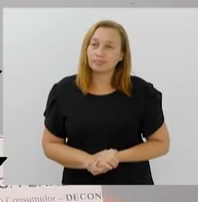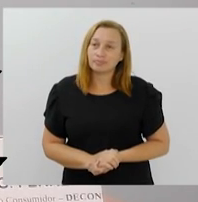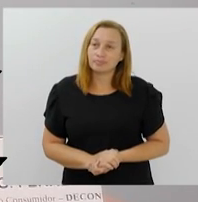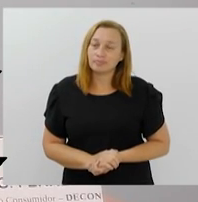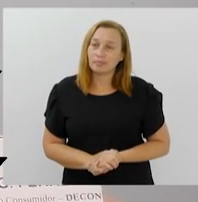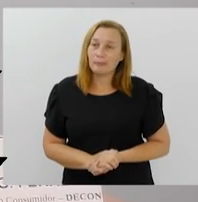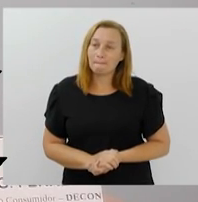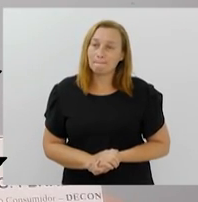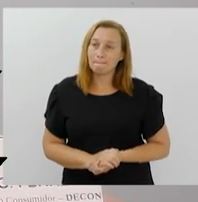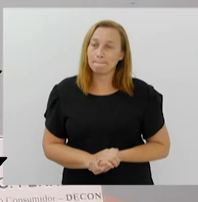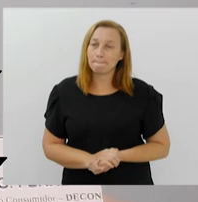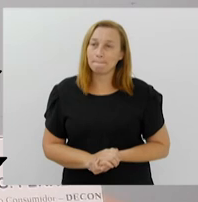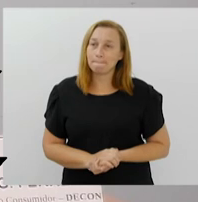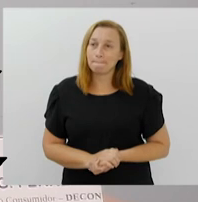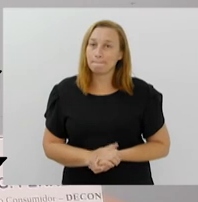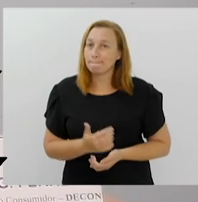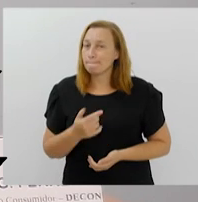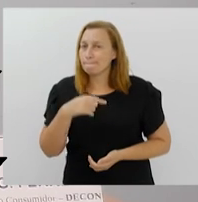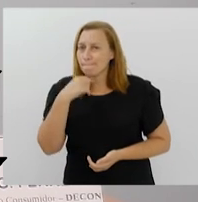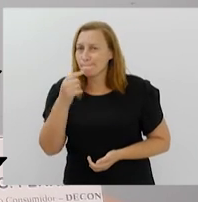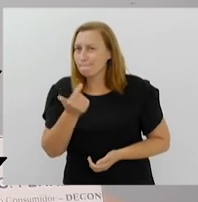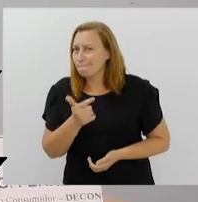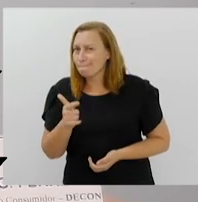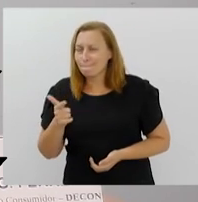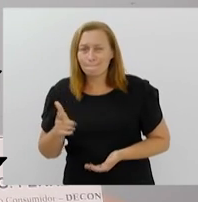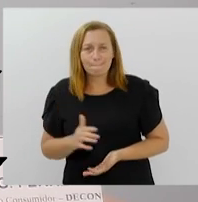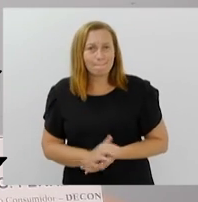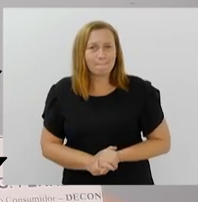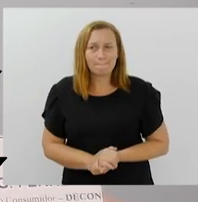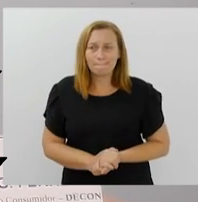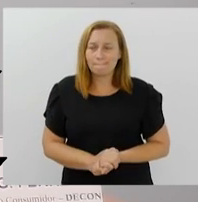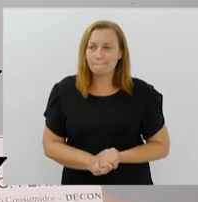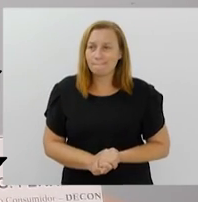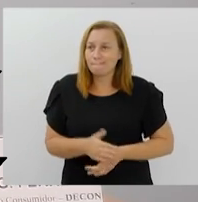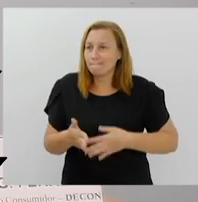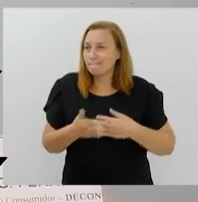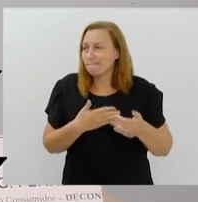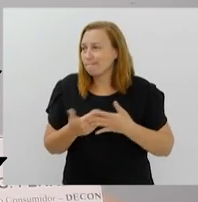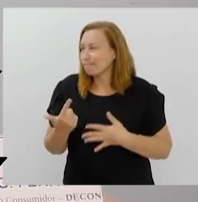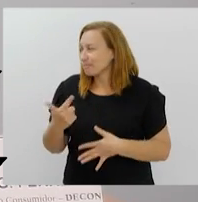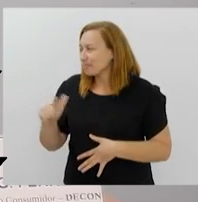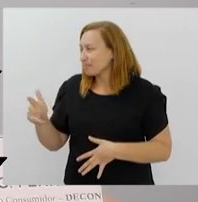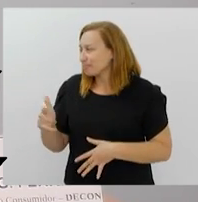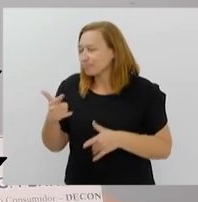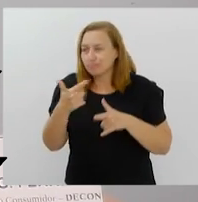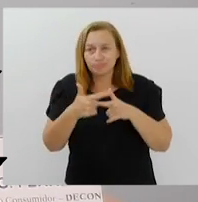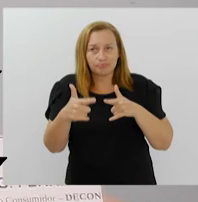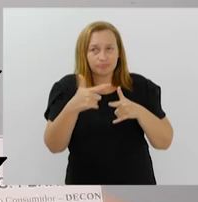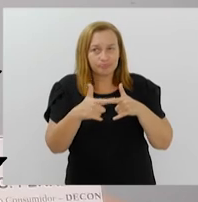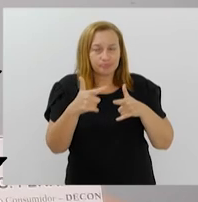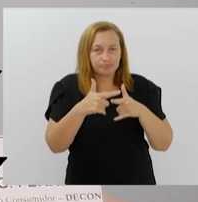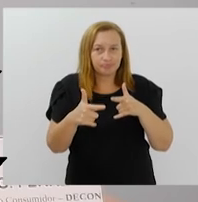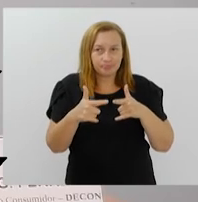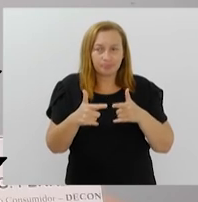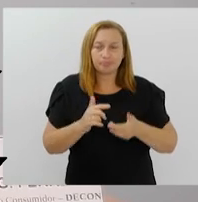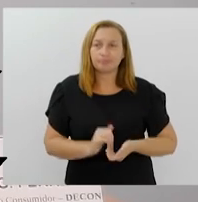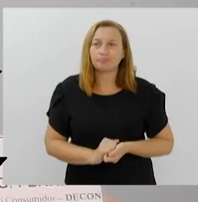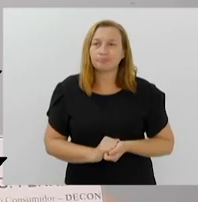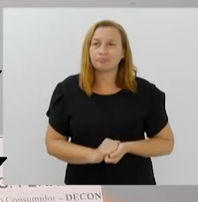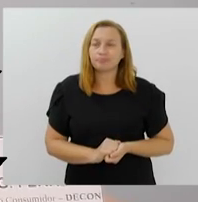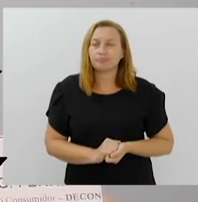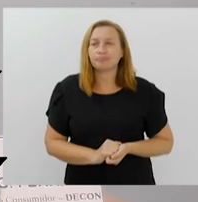criminal não tenha dúvida que por conta de qualquer outro tipo de problema decorrente a omissão dos plano de saúde